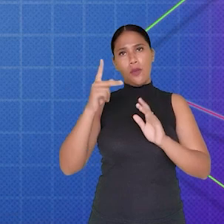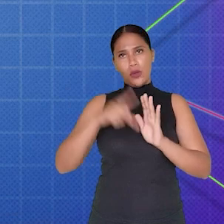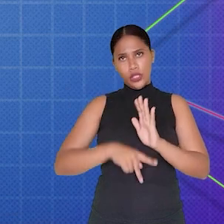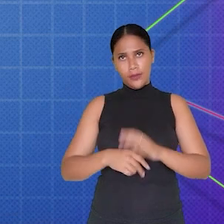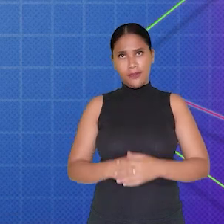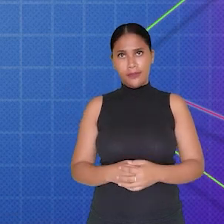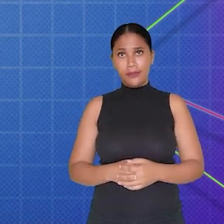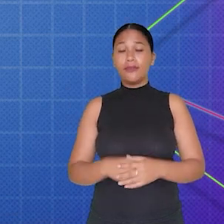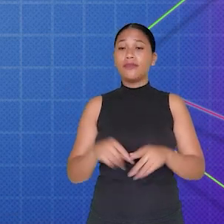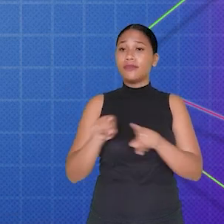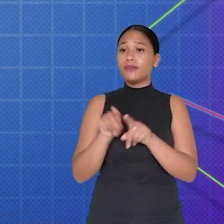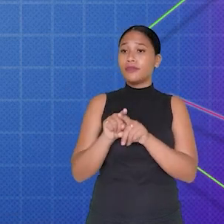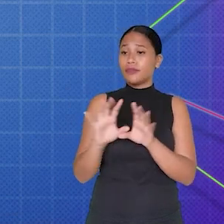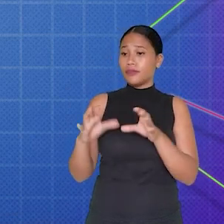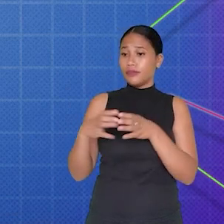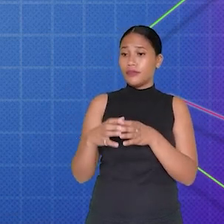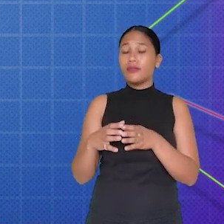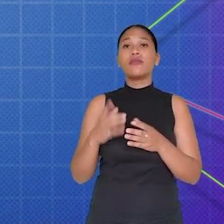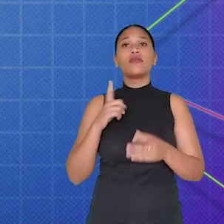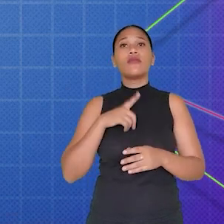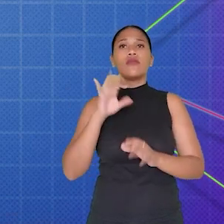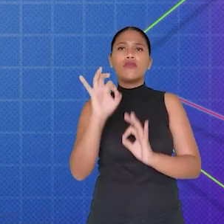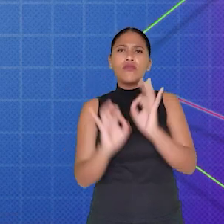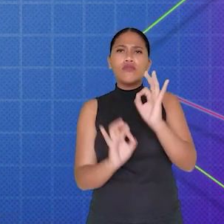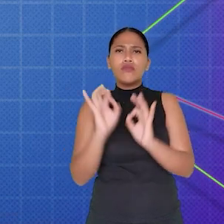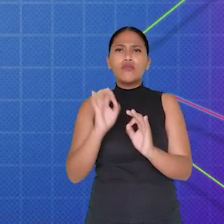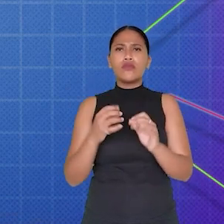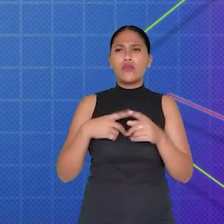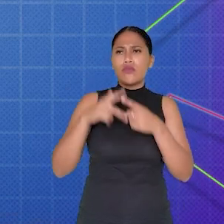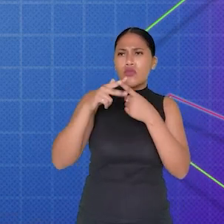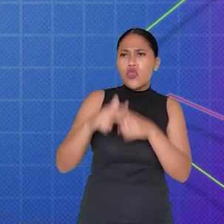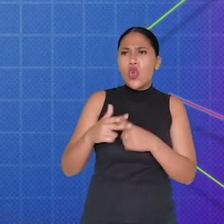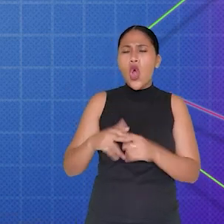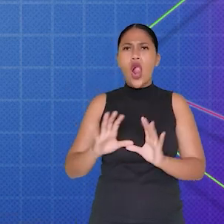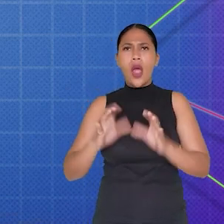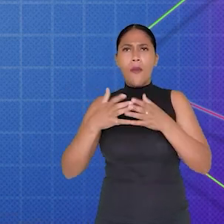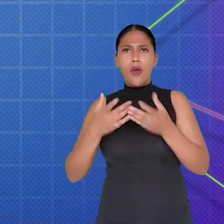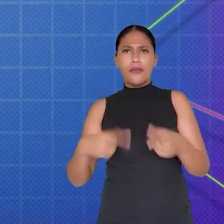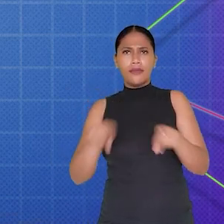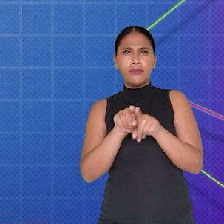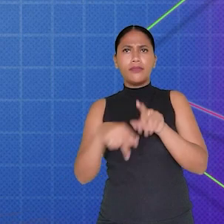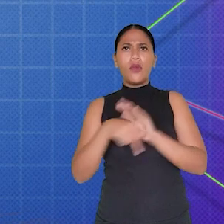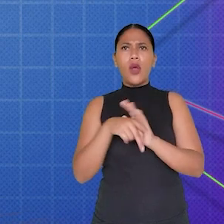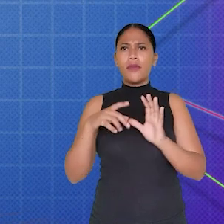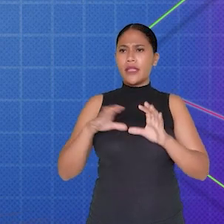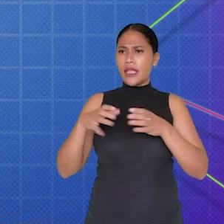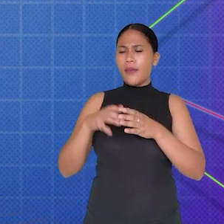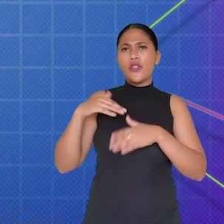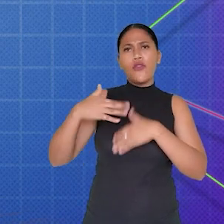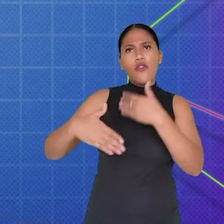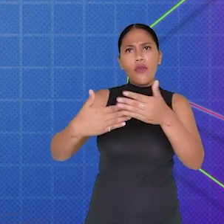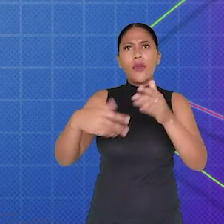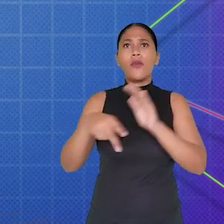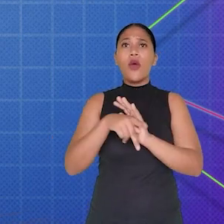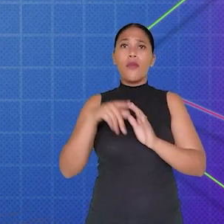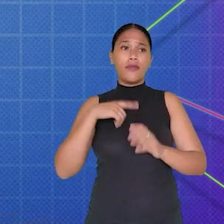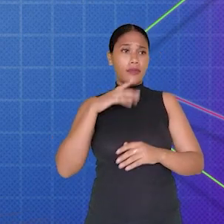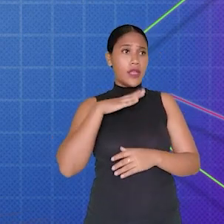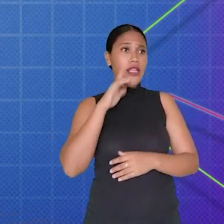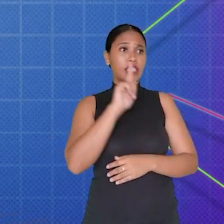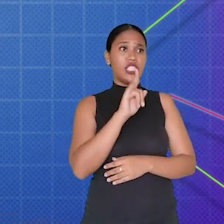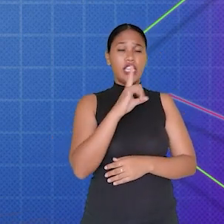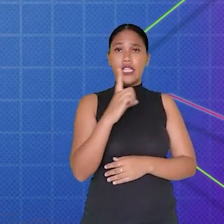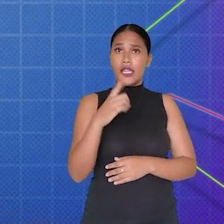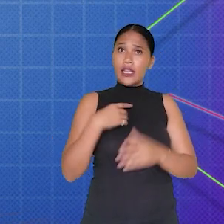visão geral do projeto. A produção de equipe envolve a elaboração e a colaboração entre os membros da equipe de